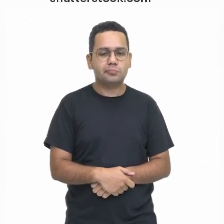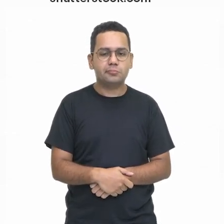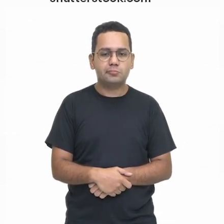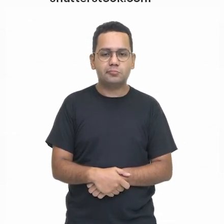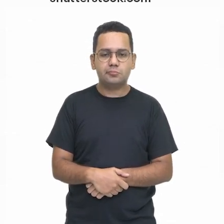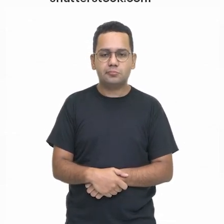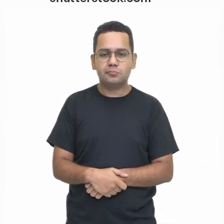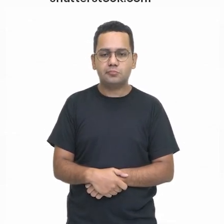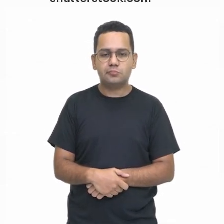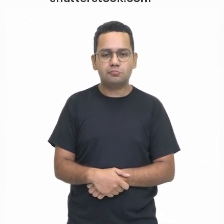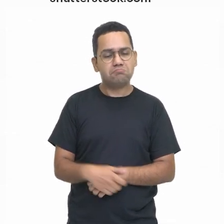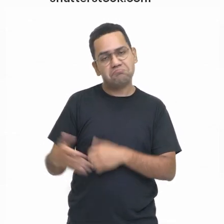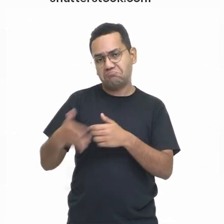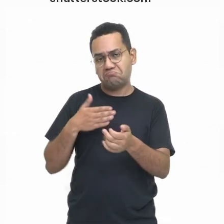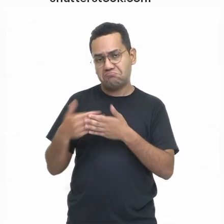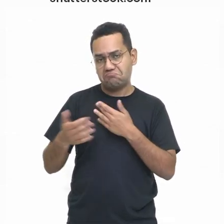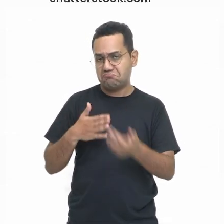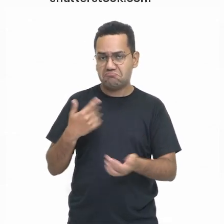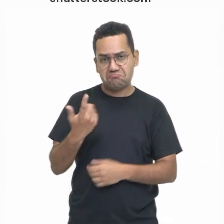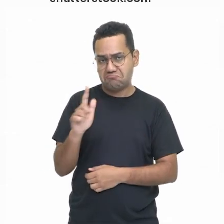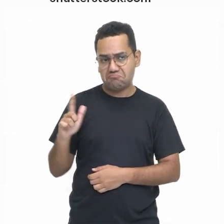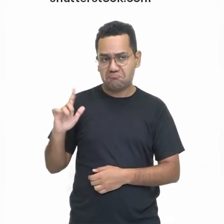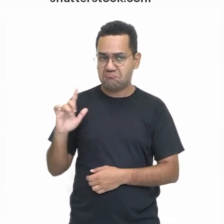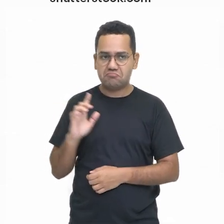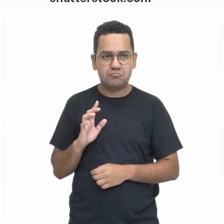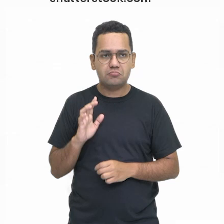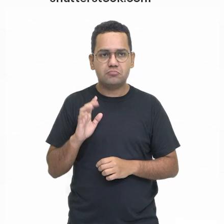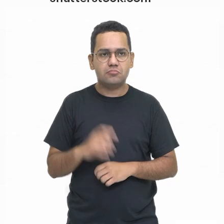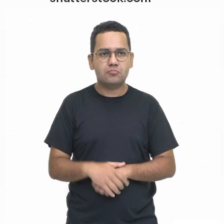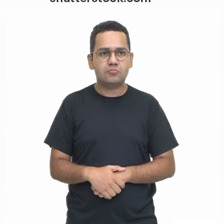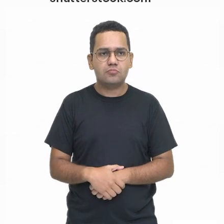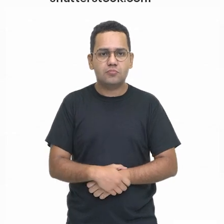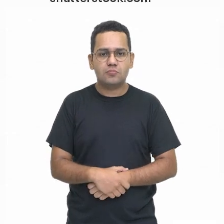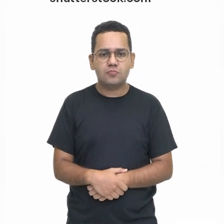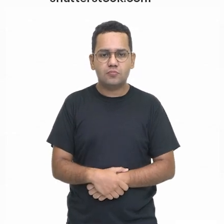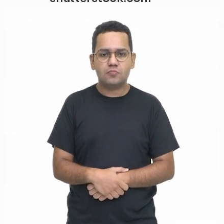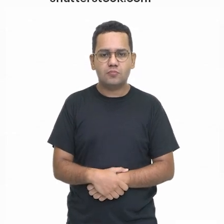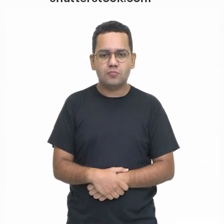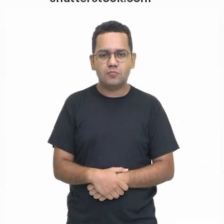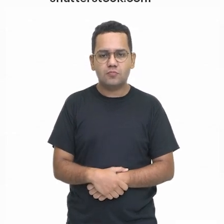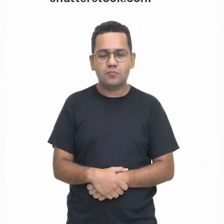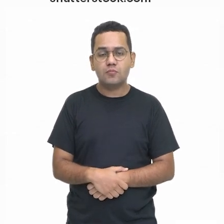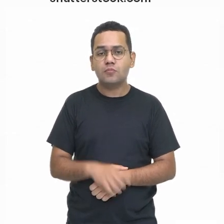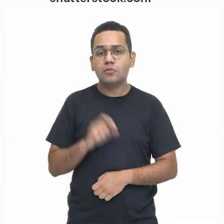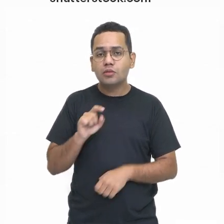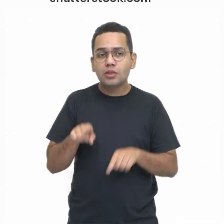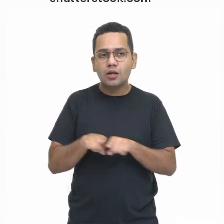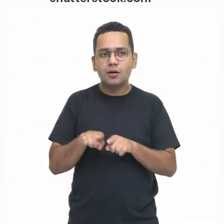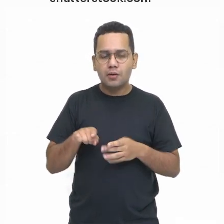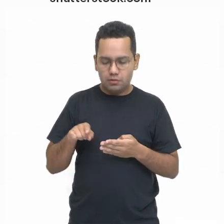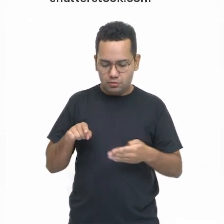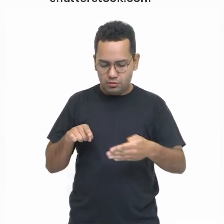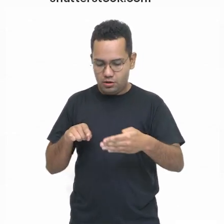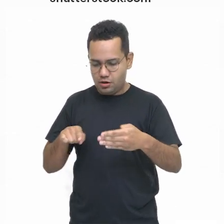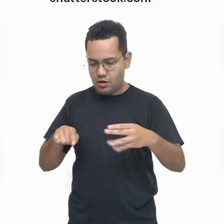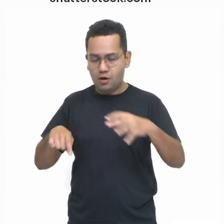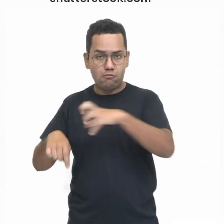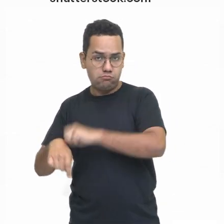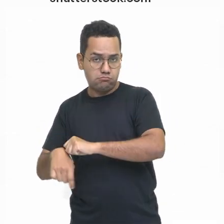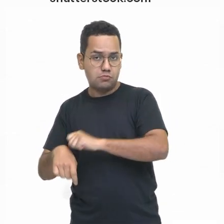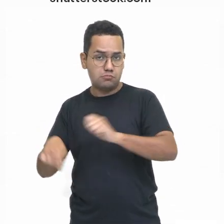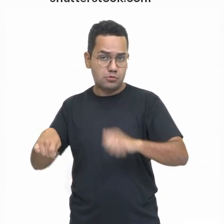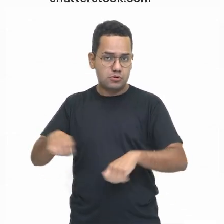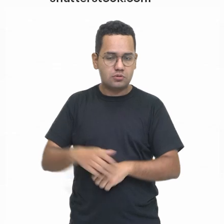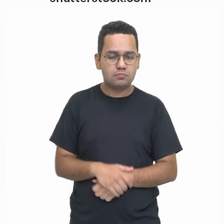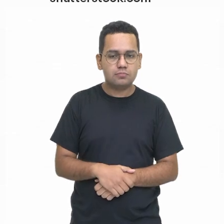Lesmas ou qualquer outro ser vivo podem também se servir de alimentos para peixe, no caso, e um